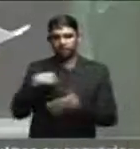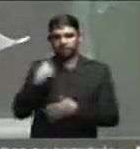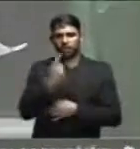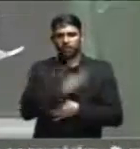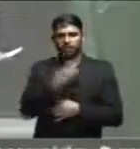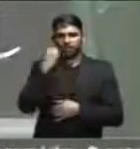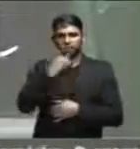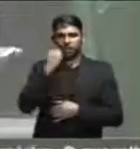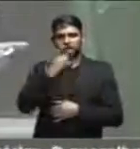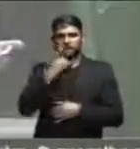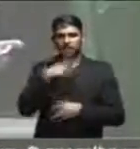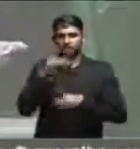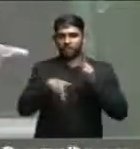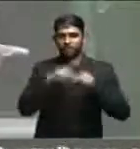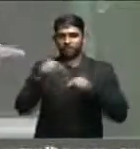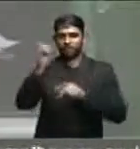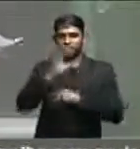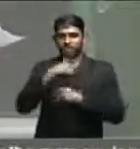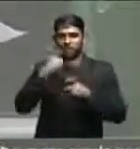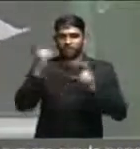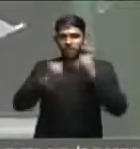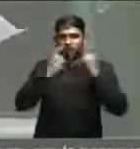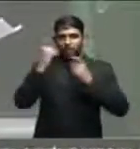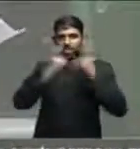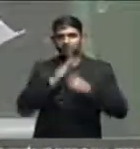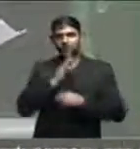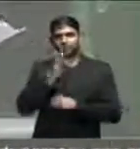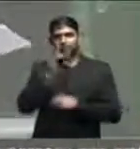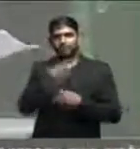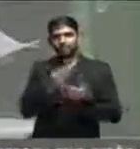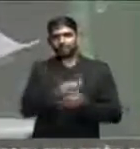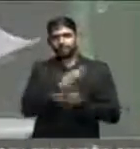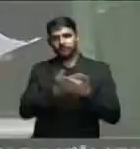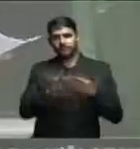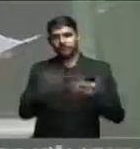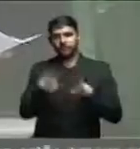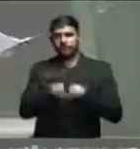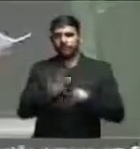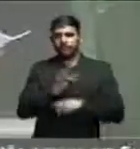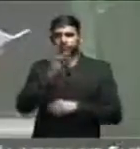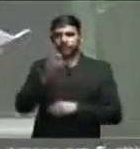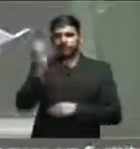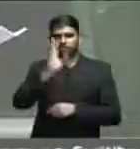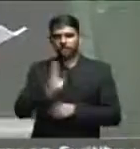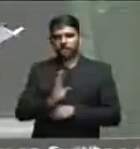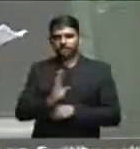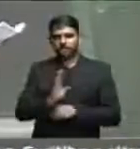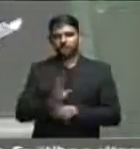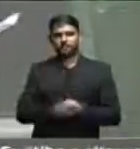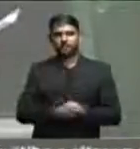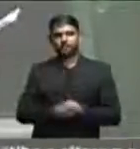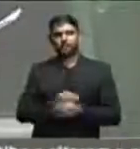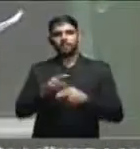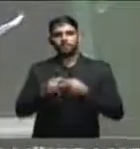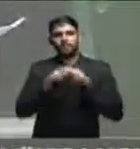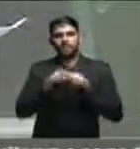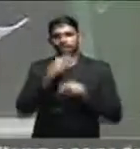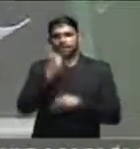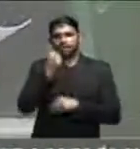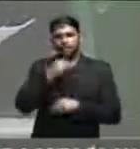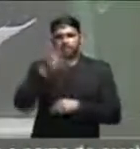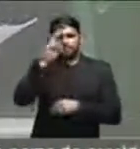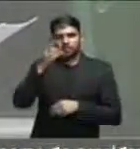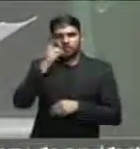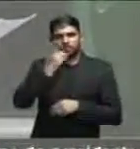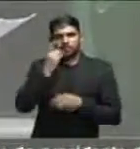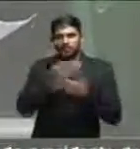nós parlamentares, a população se preocupa com o presente e, sobretudo, com o futuro do nosso país. Por isso, senhoras e